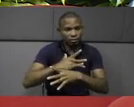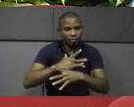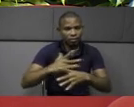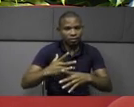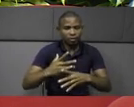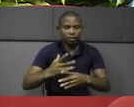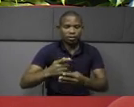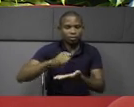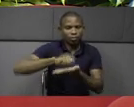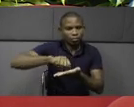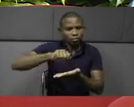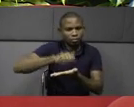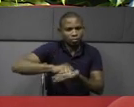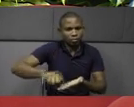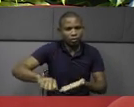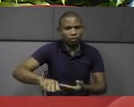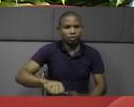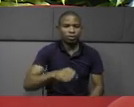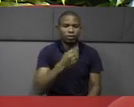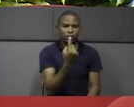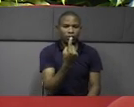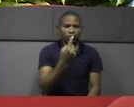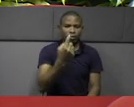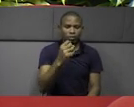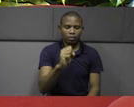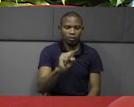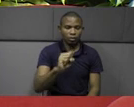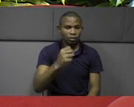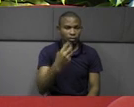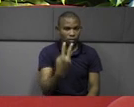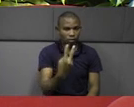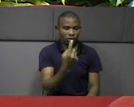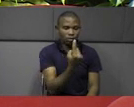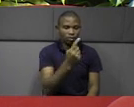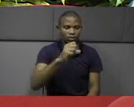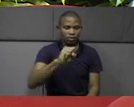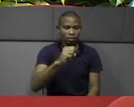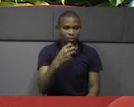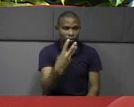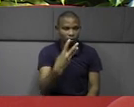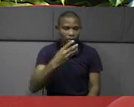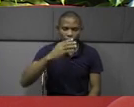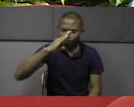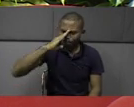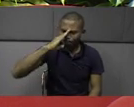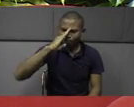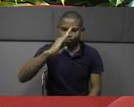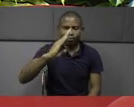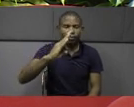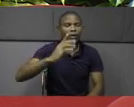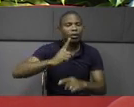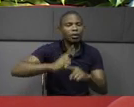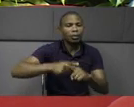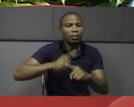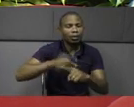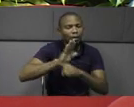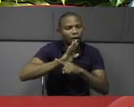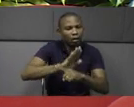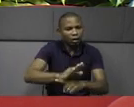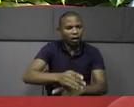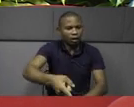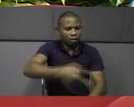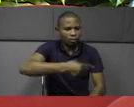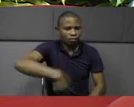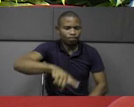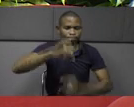183 são fundamentais para a gente começar a pensar é como a política pública nacional do país começa a